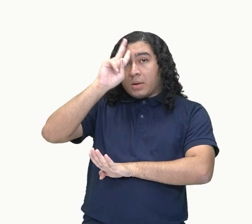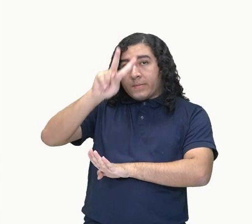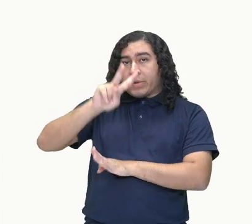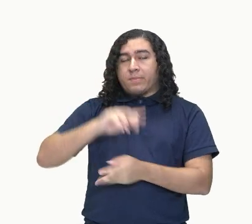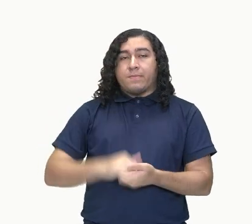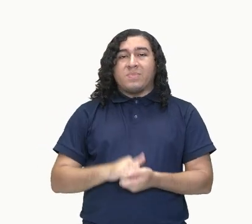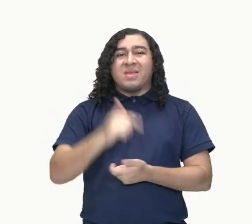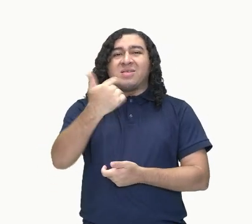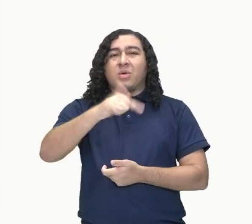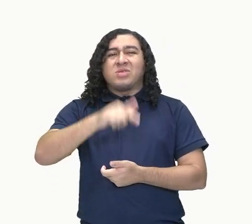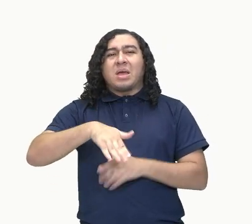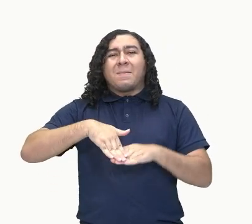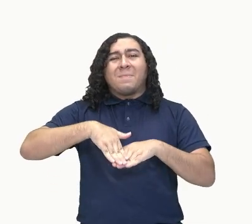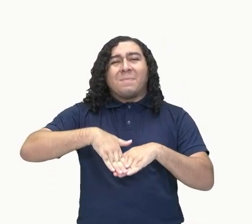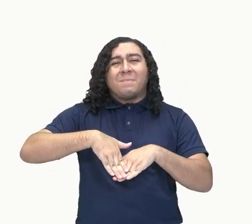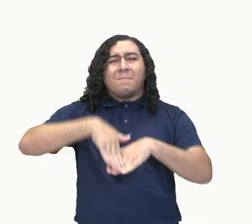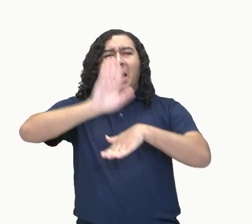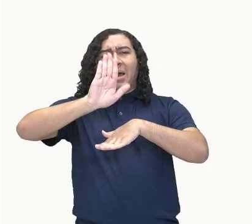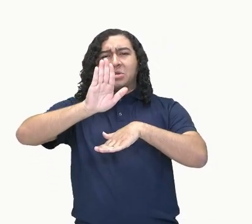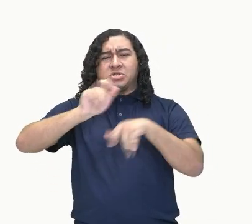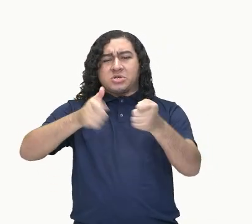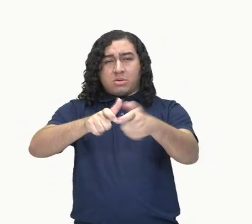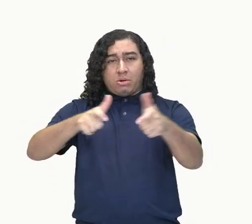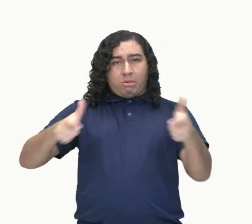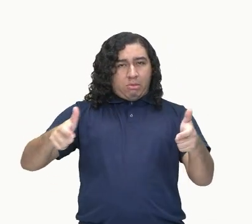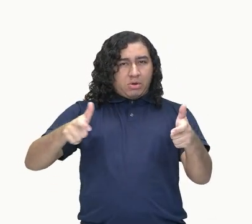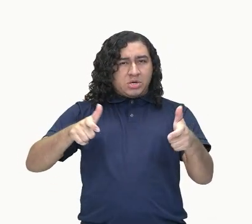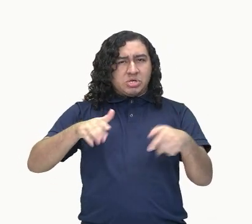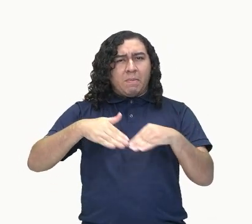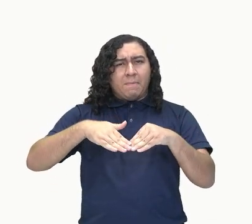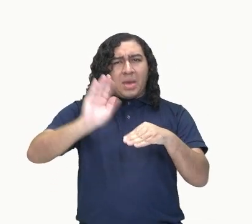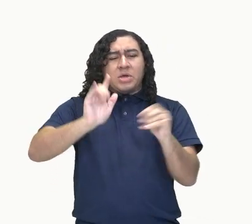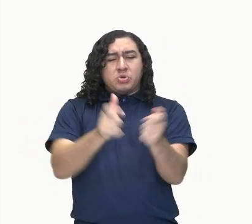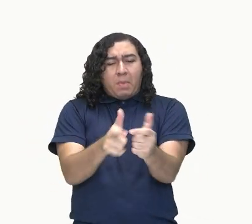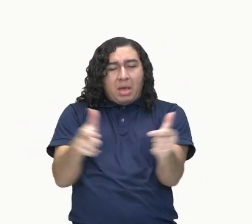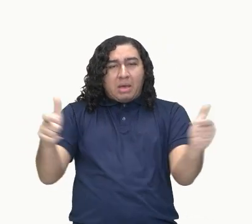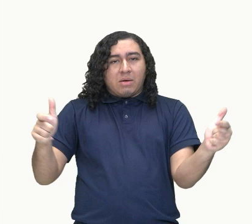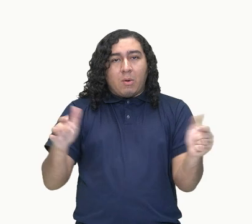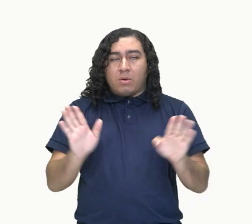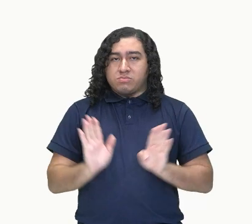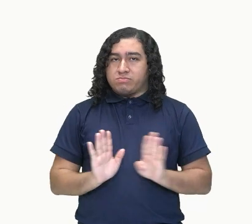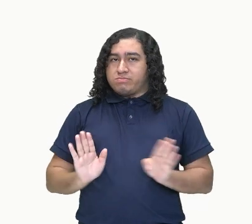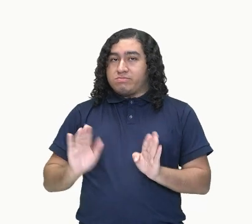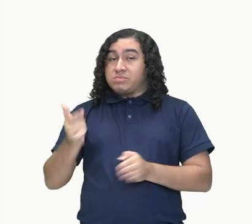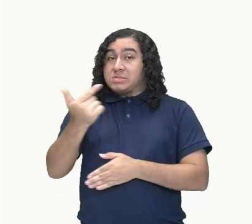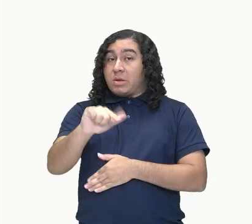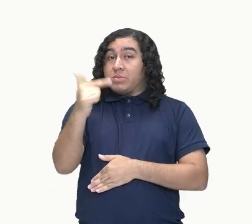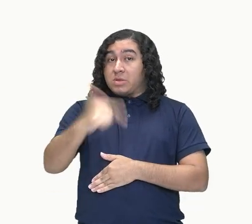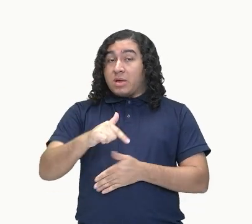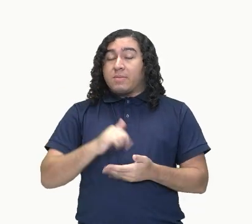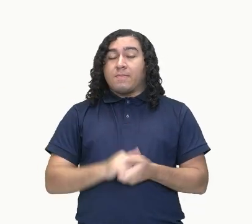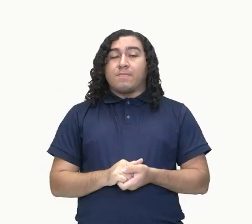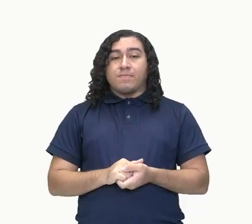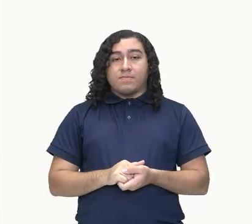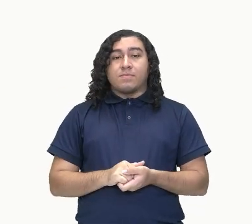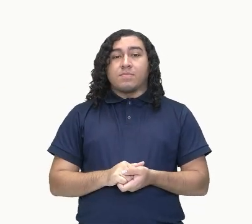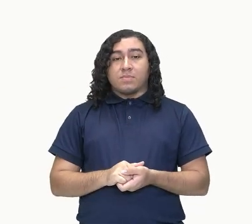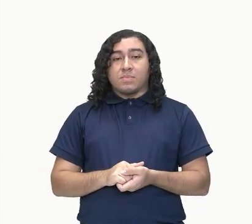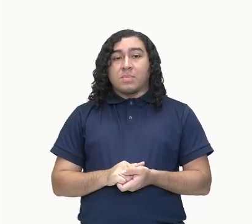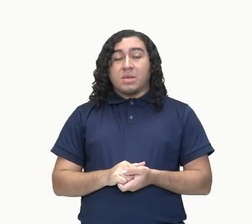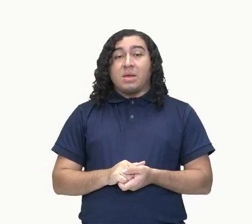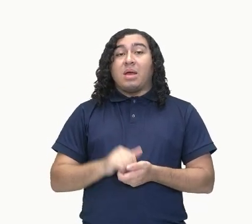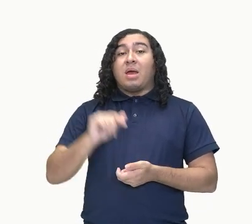existe mais grande, ok? Isso aí não é mais maior, mais grande, isso aí não existe, ok? Eu falo, o Amazonas